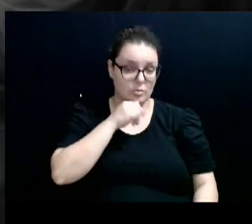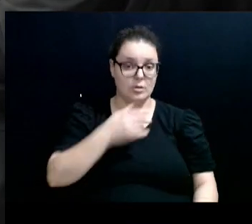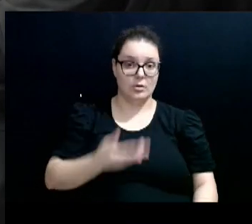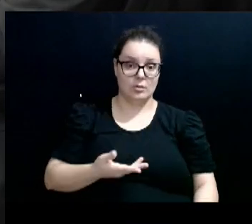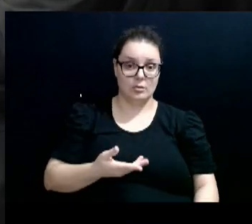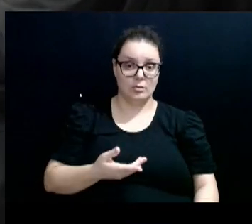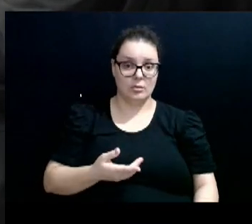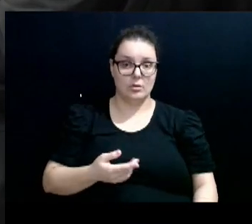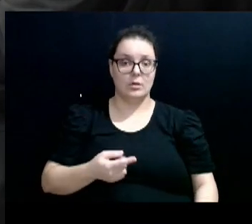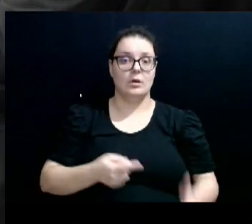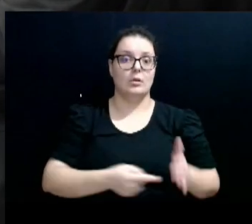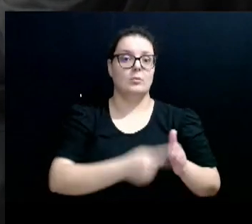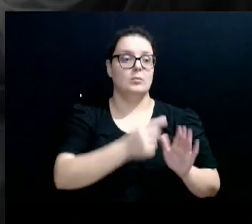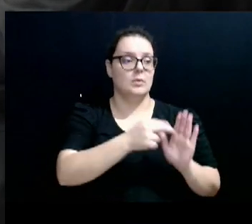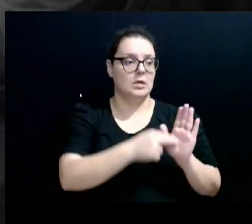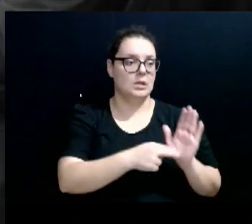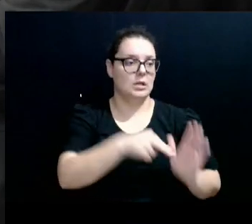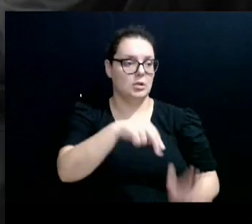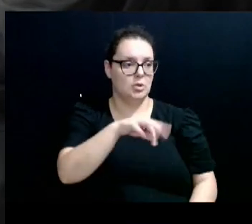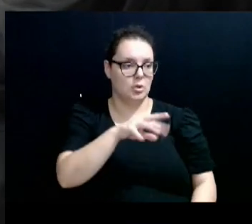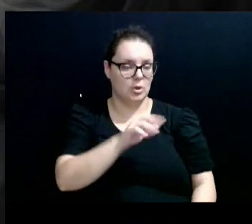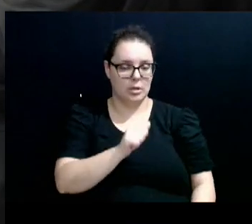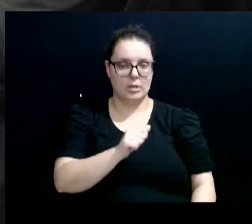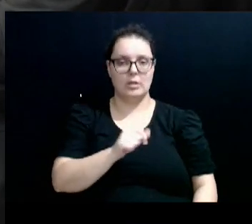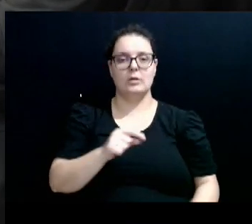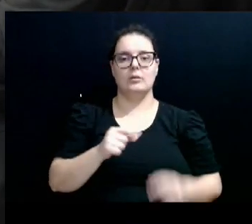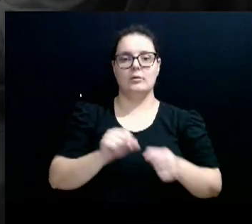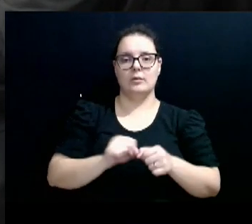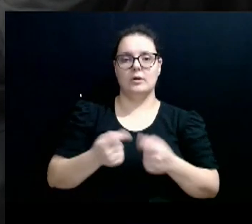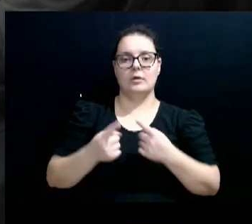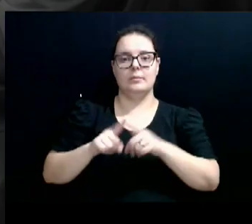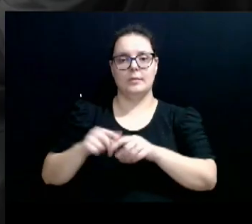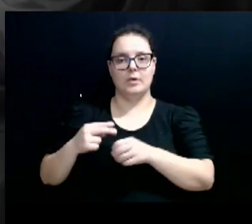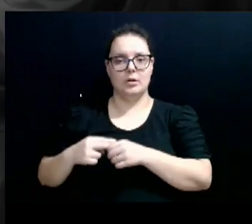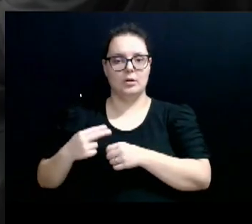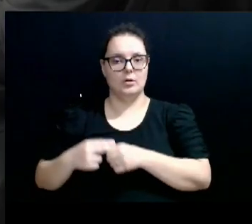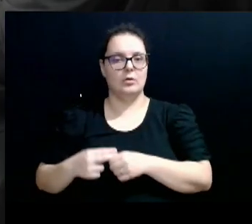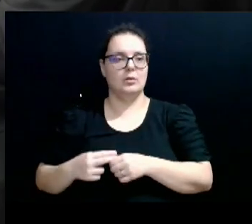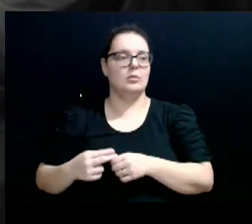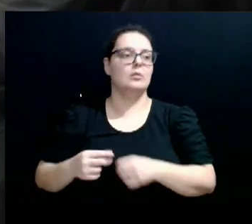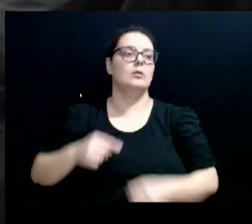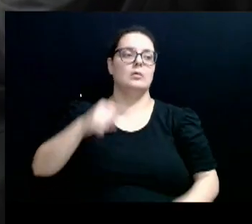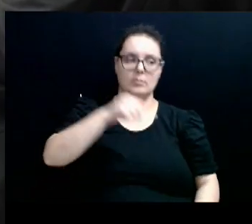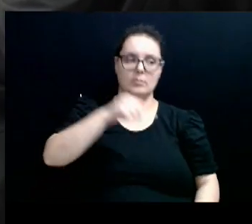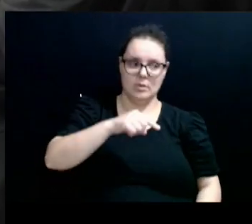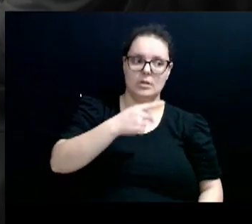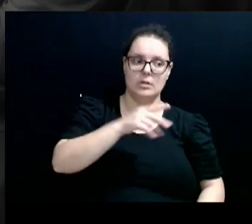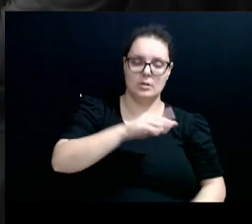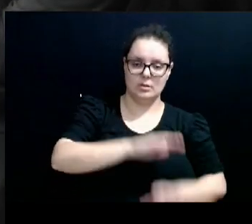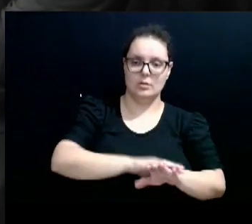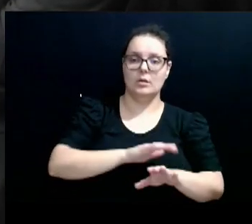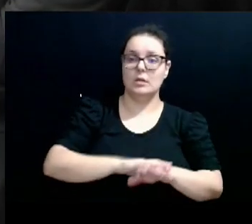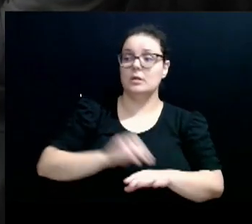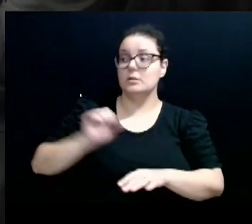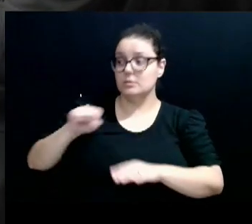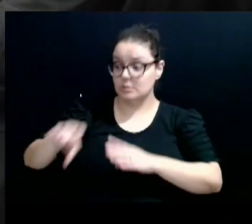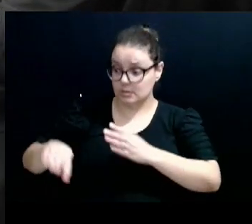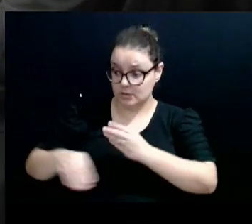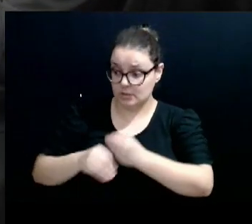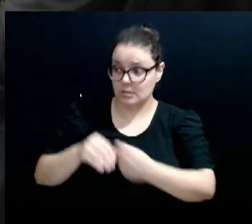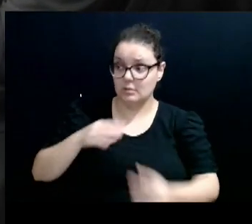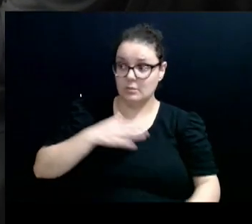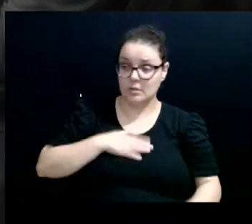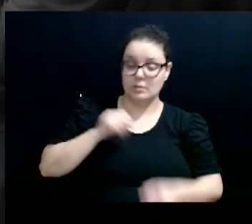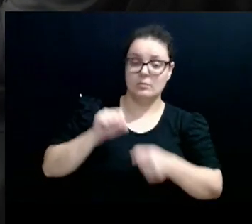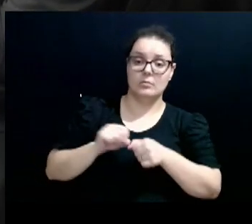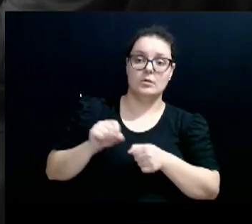né, que acontece lá, fez a parceria com a Unicamp, mas foi a partir daquela sua ação. Foi daquela emenda que foi o